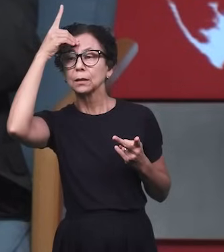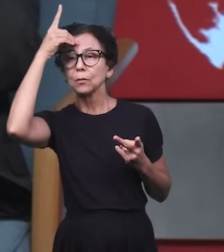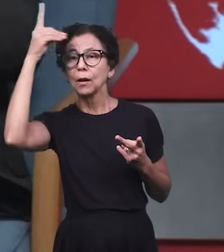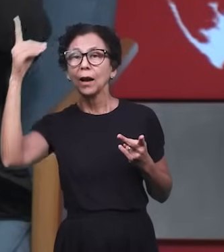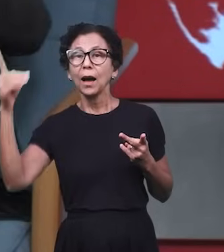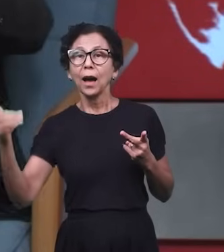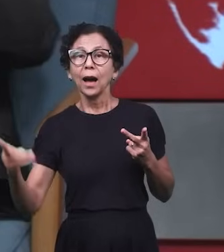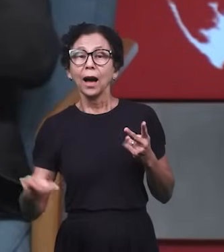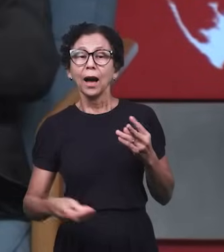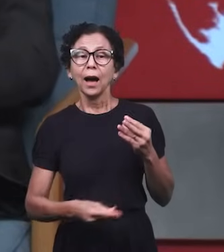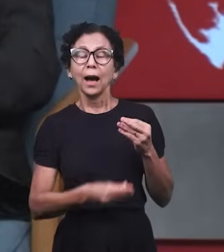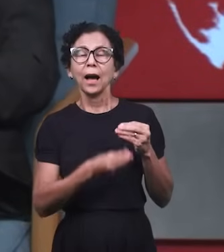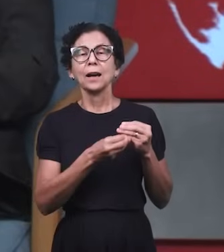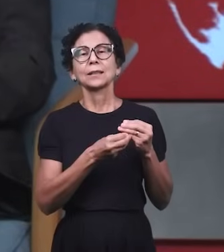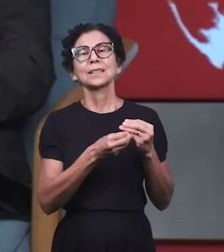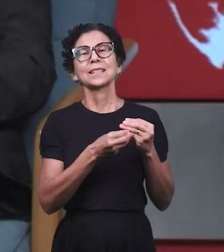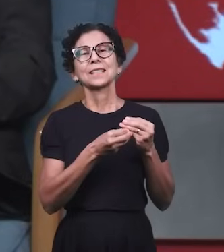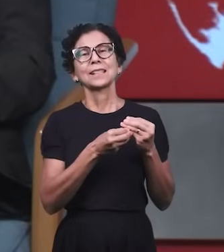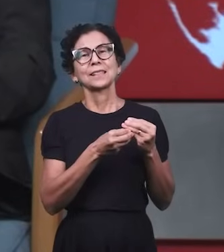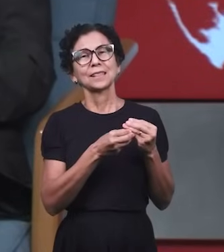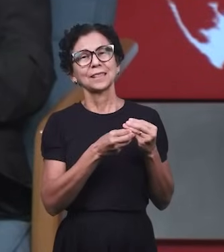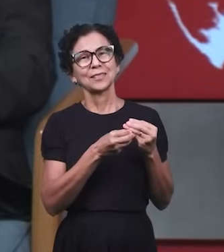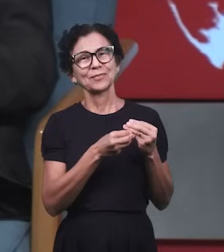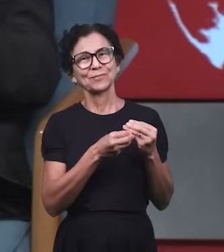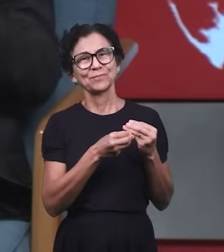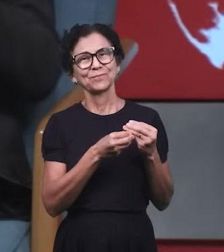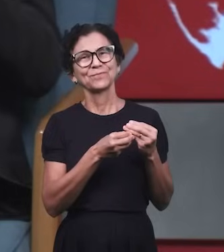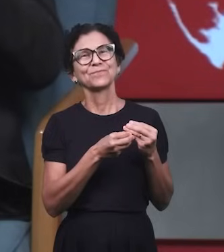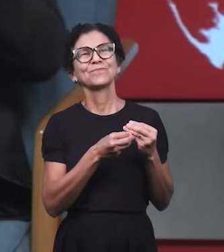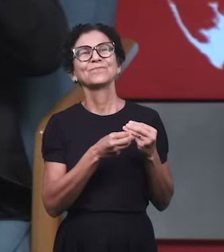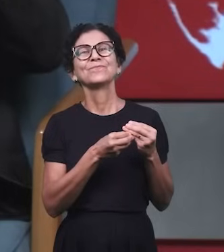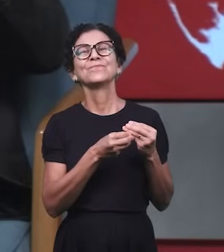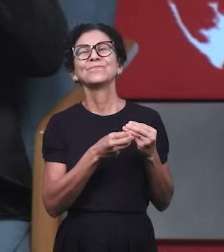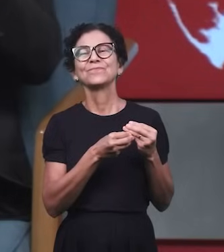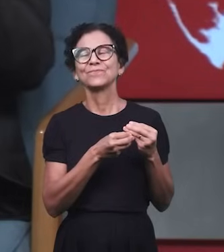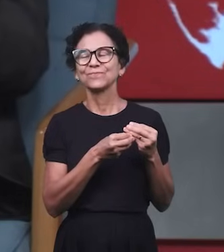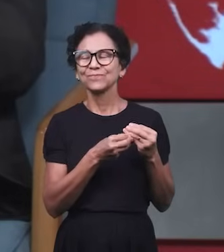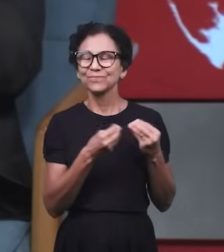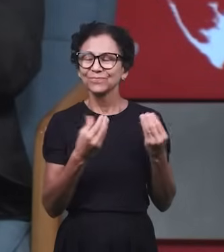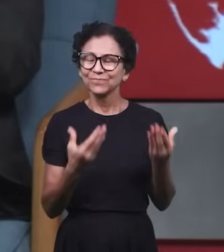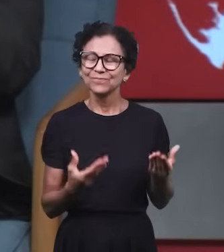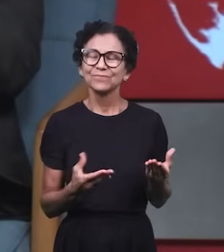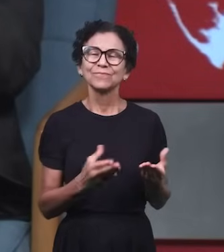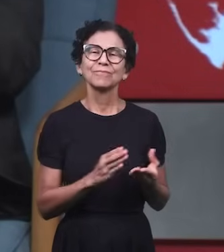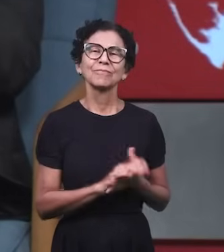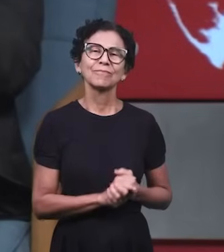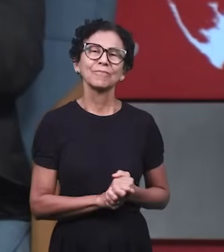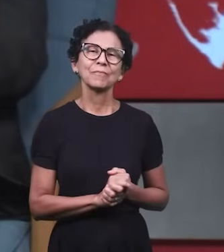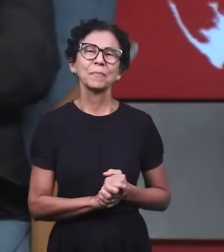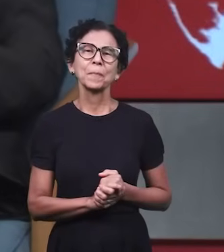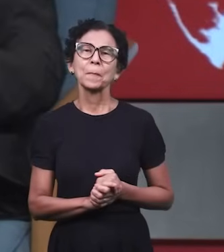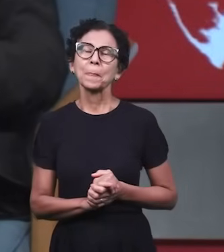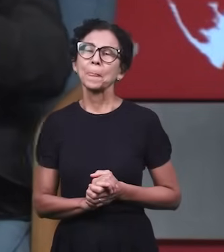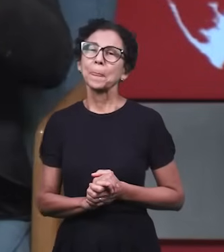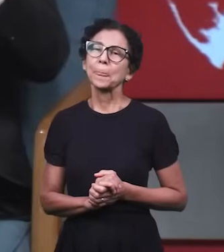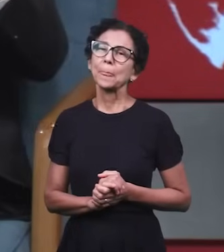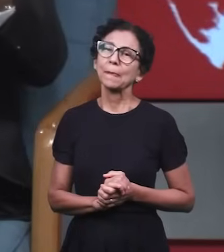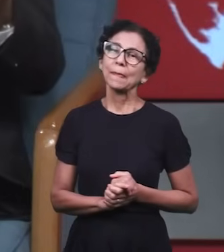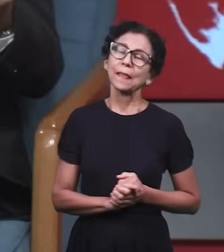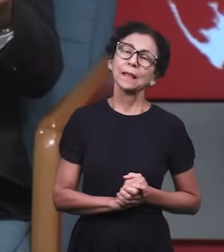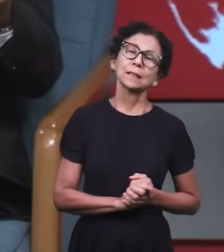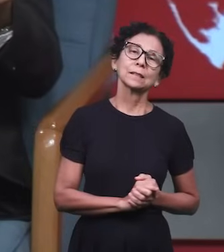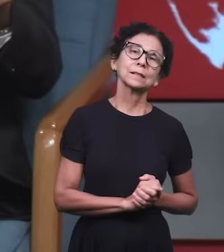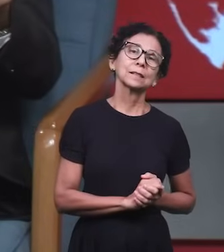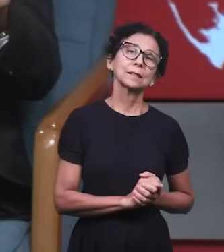outro irmão e dá a interpretação da visão. Isso se completa dentro da igreja. Aquilo que o